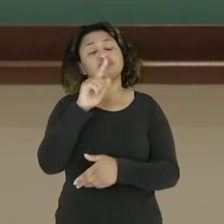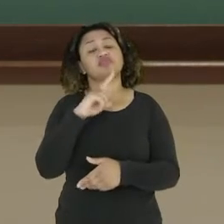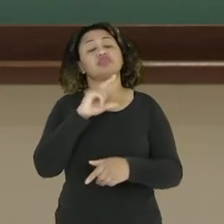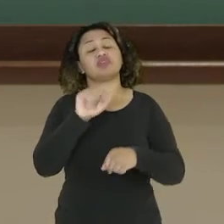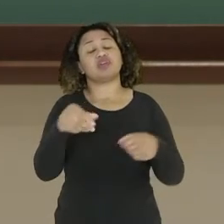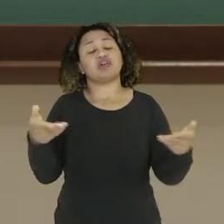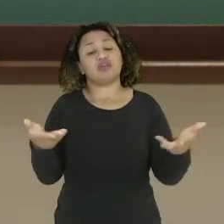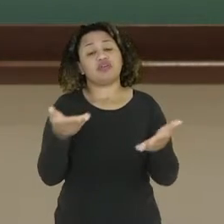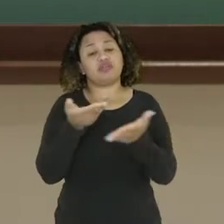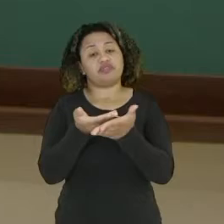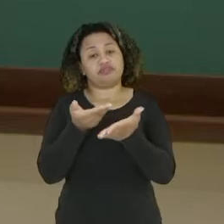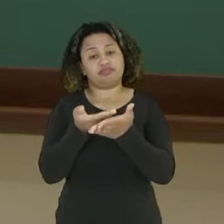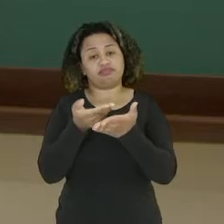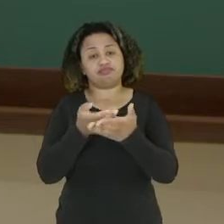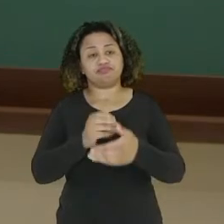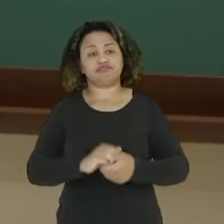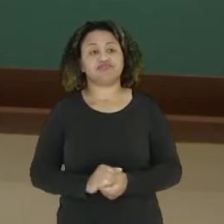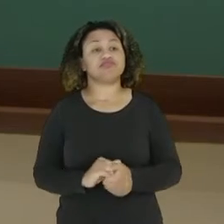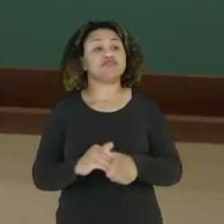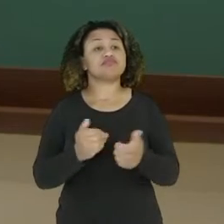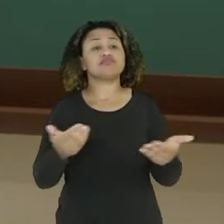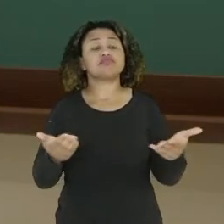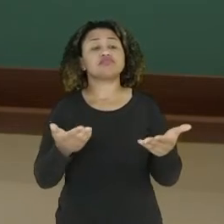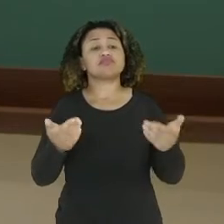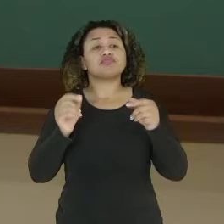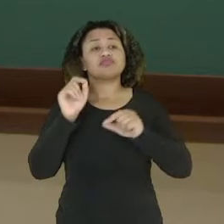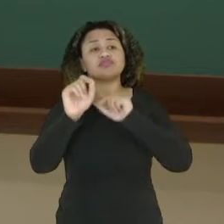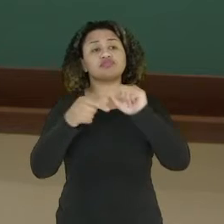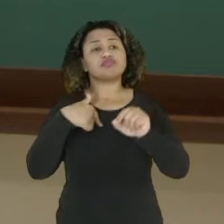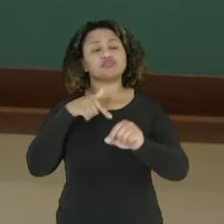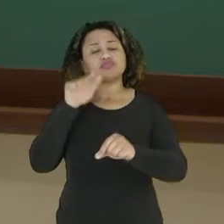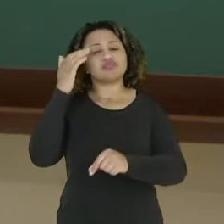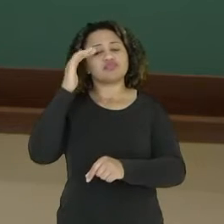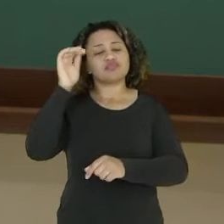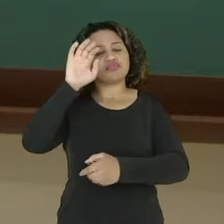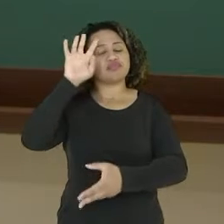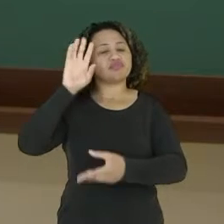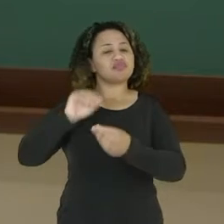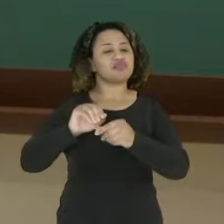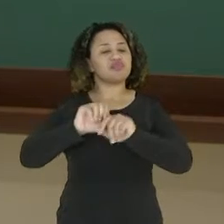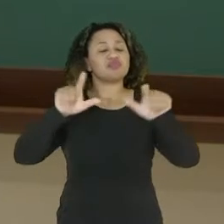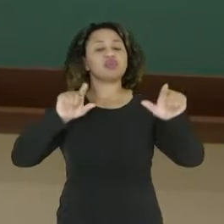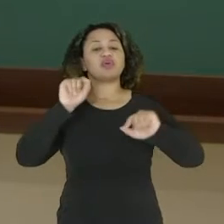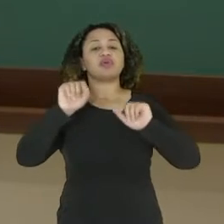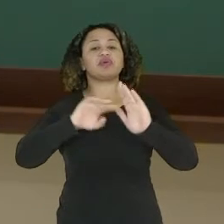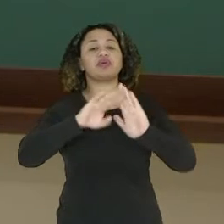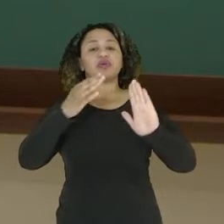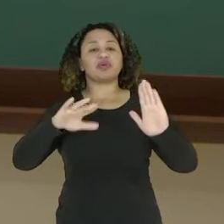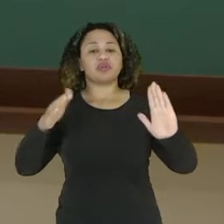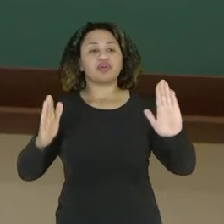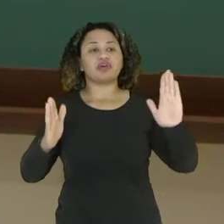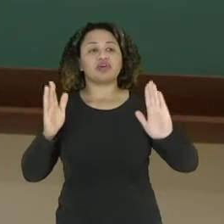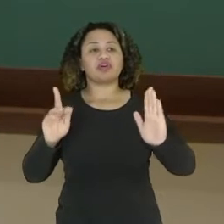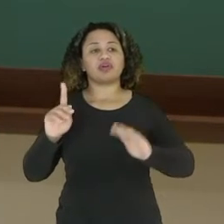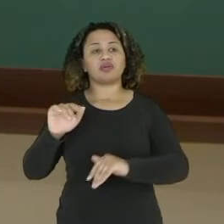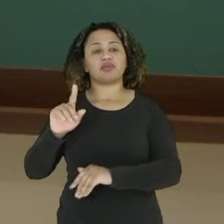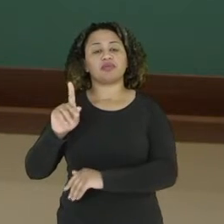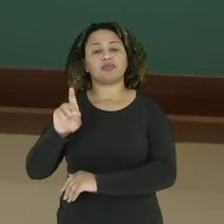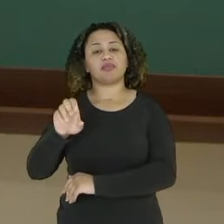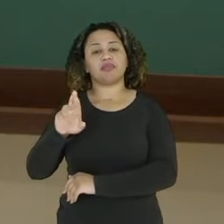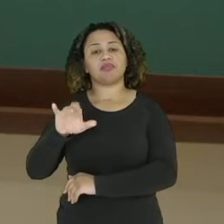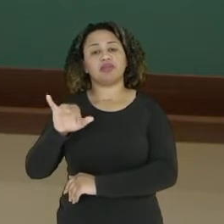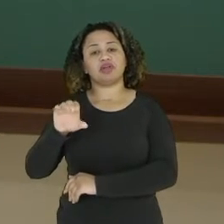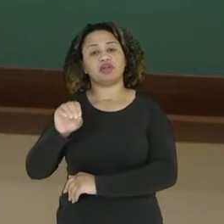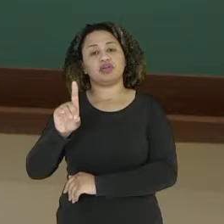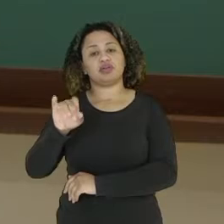na aula de hoje. Então, vamos lá, só para você compreender. O que é uma onda periódica? Pessoal,